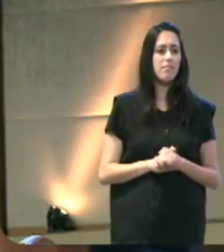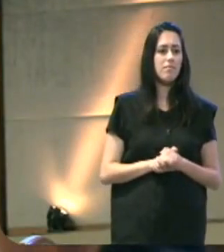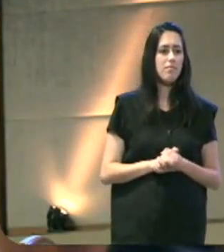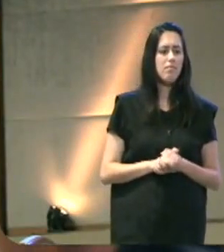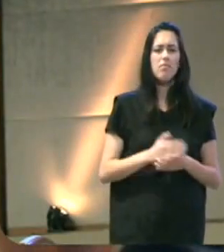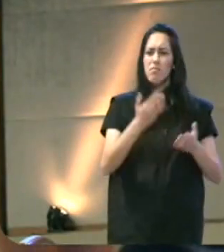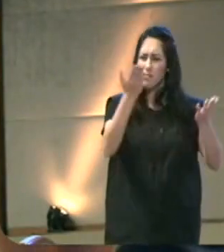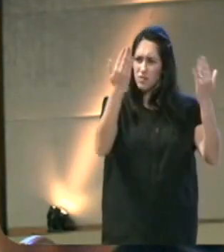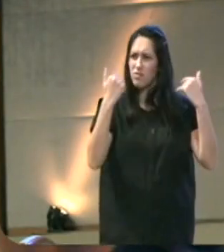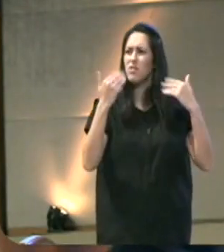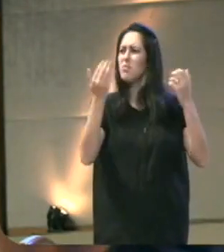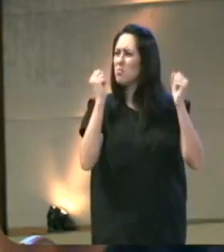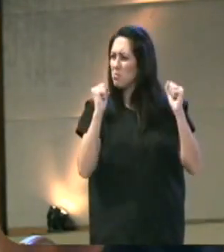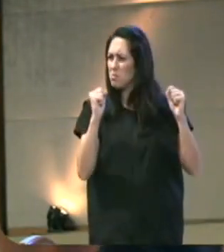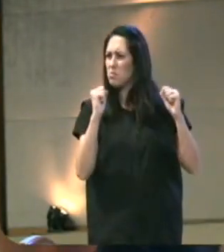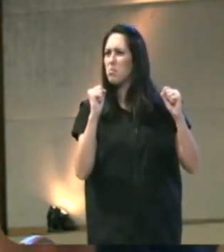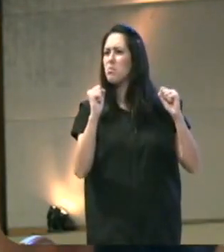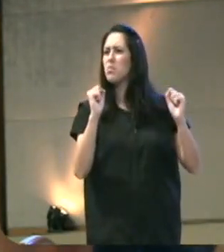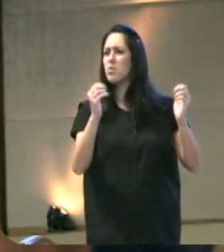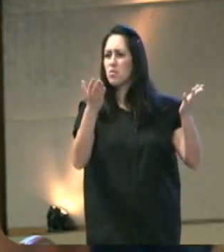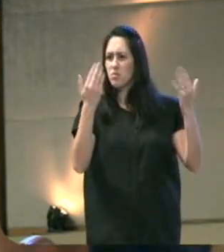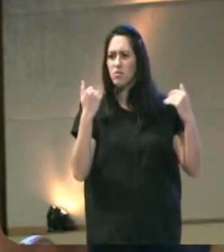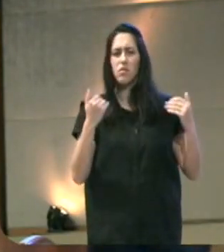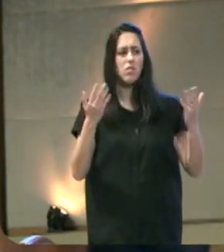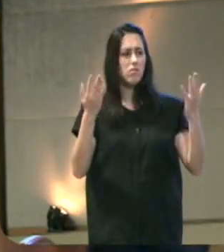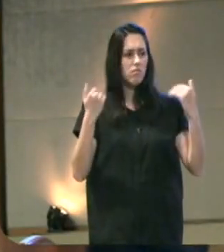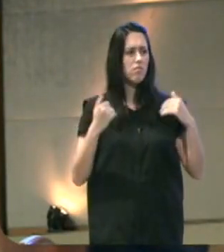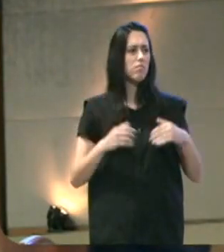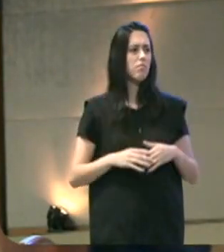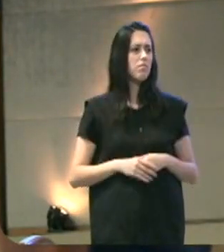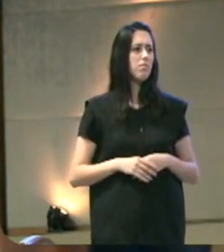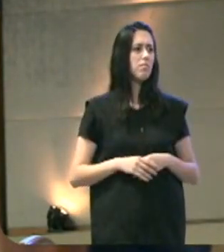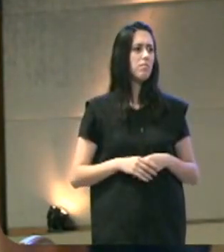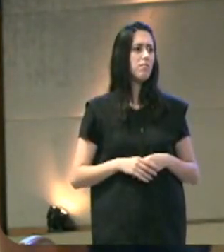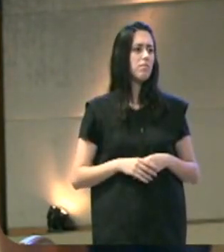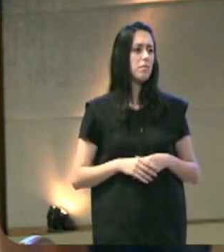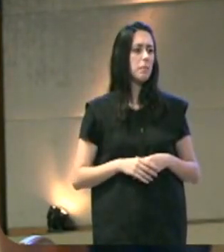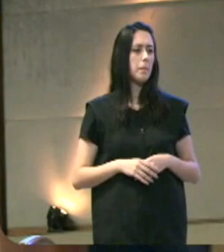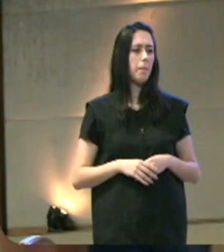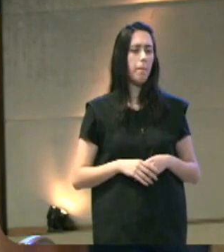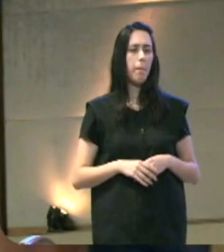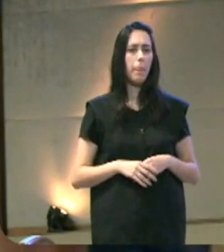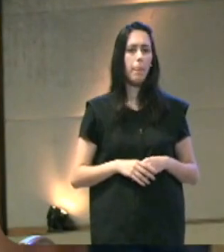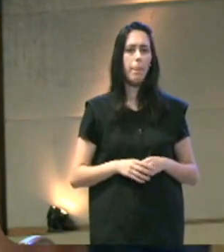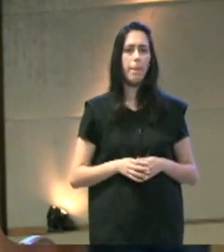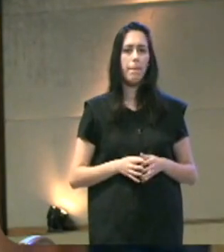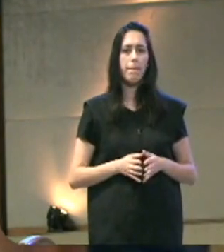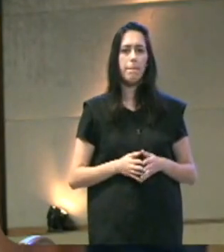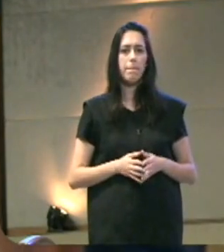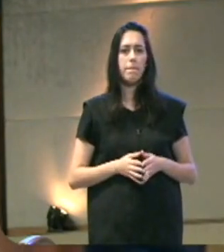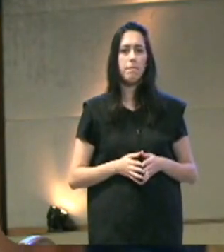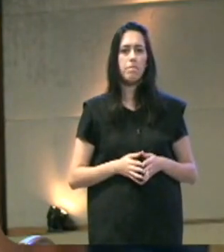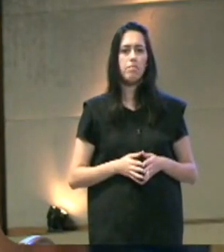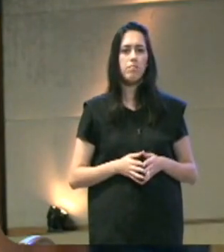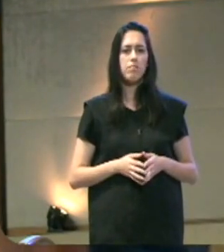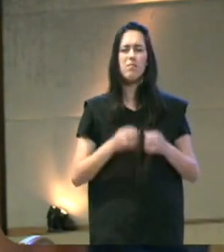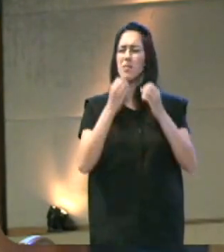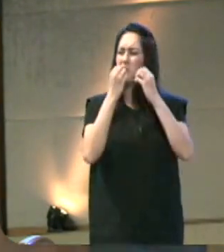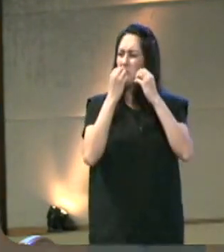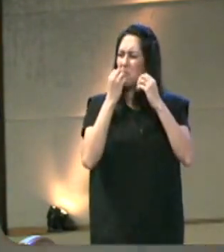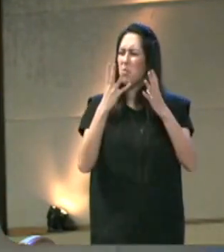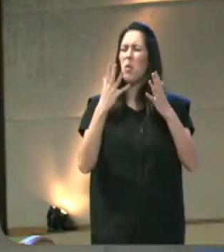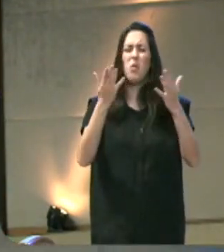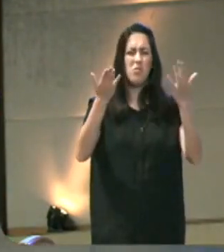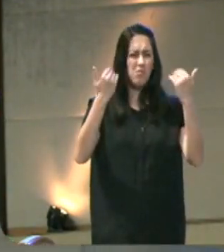Isso, pode vir, estou aguardando algumas pessoas se chegarem aqui. Pode vir, isso. Que bom, que